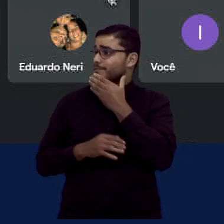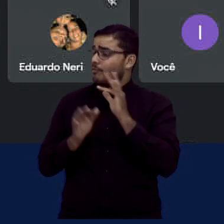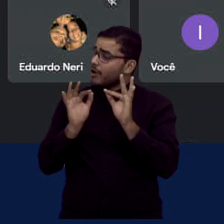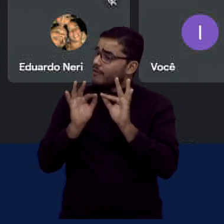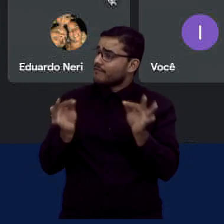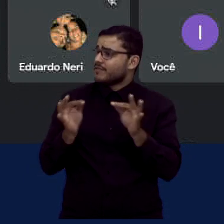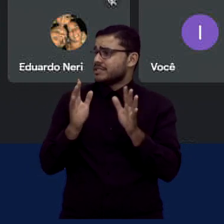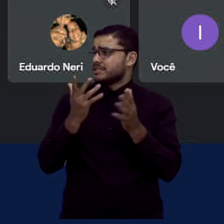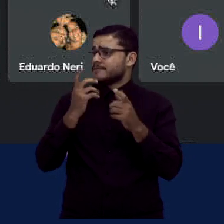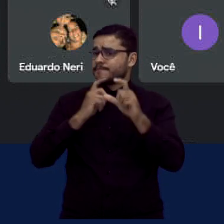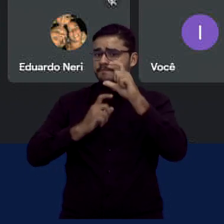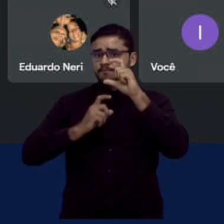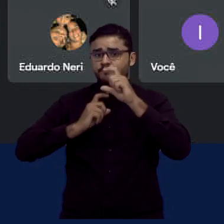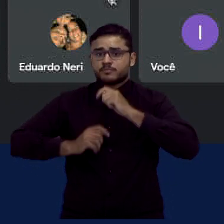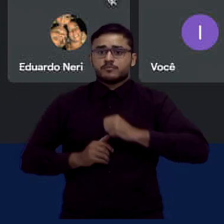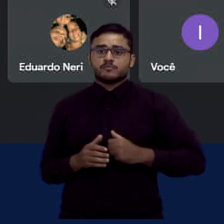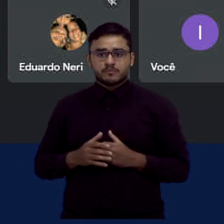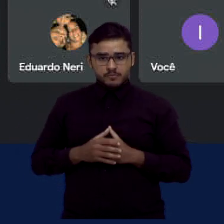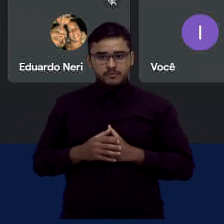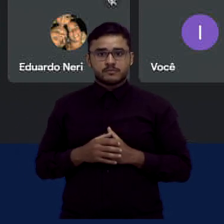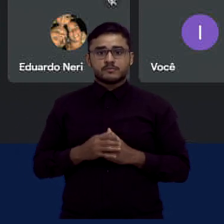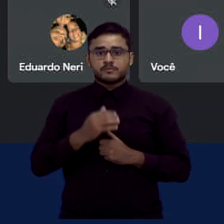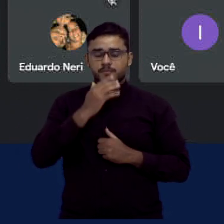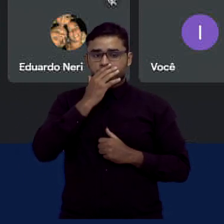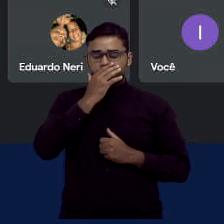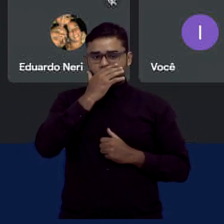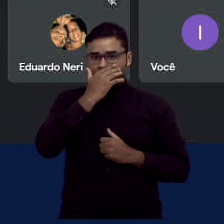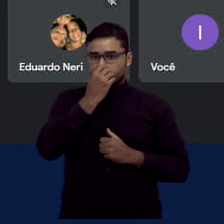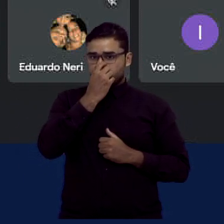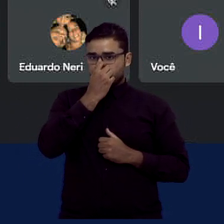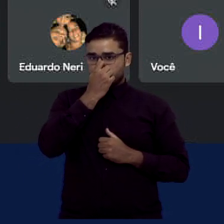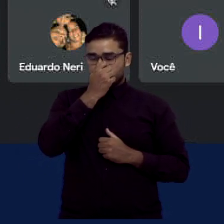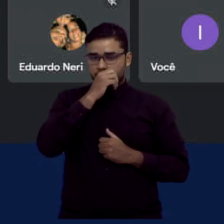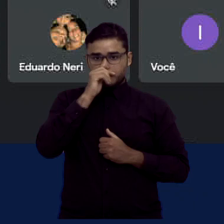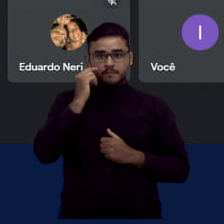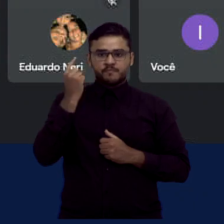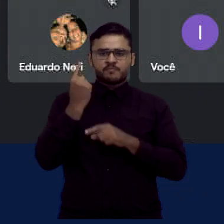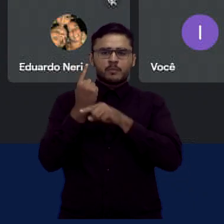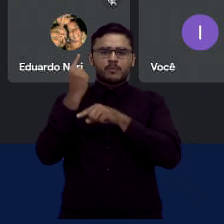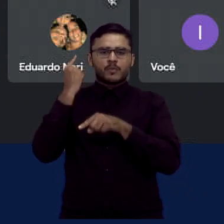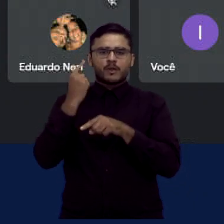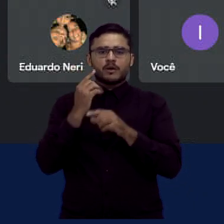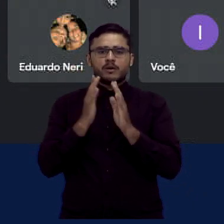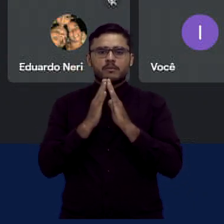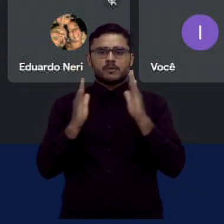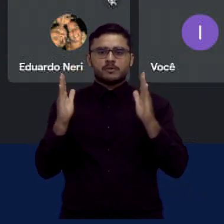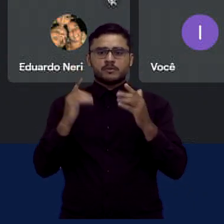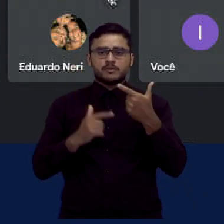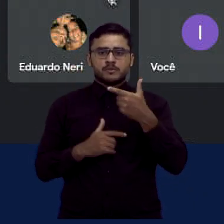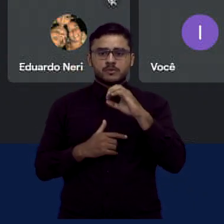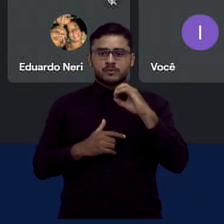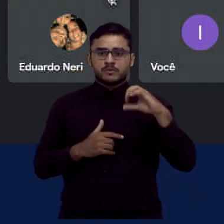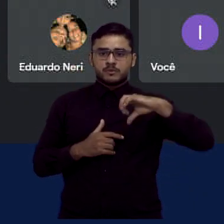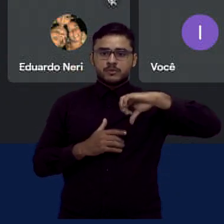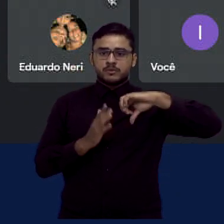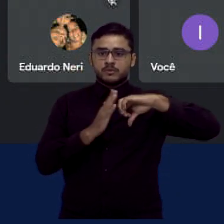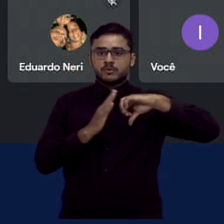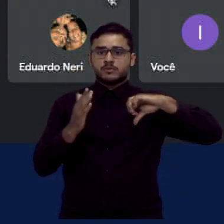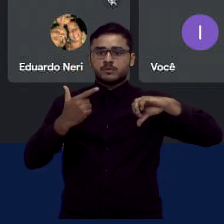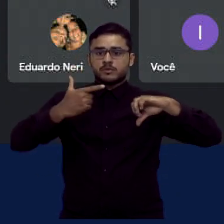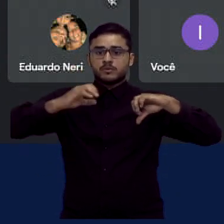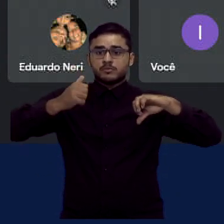Desde a primavera feminista, que foi ali entre 2009 e 2012, né?